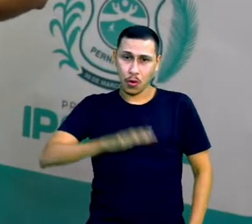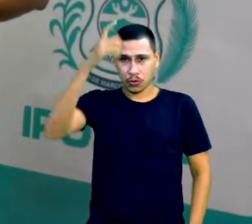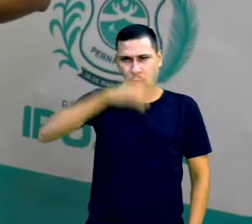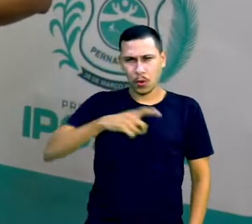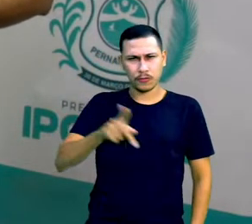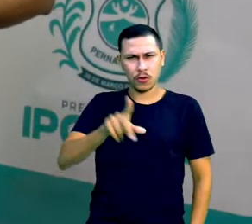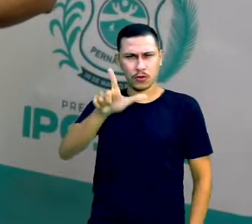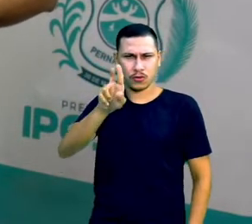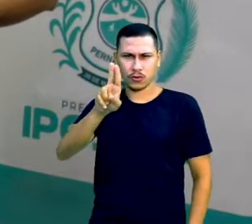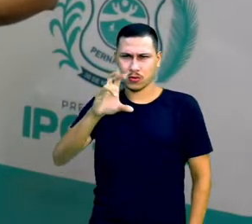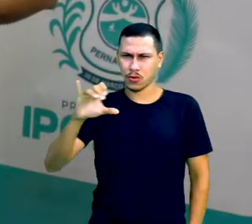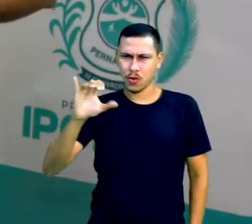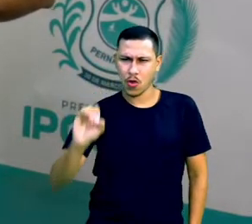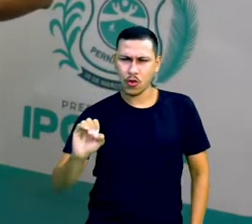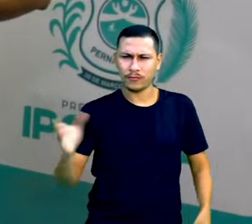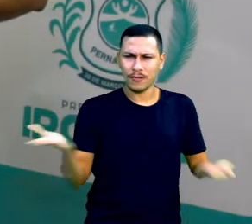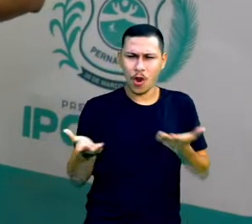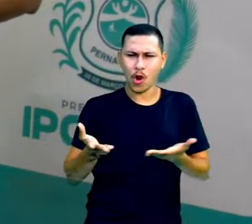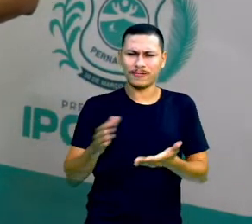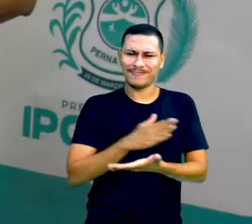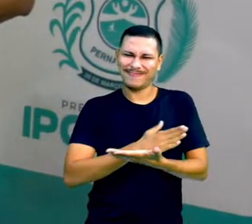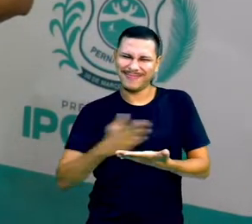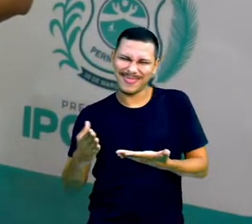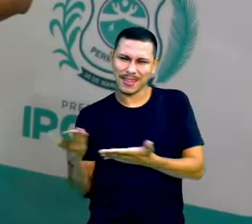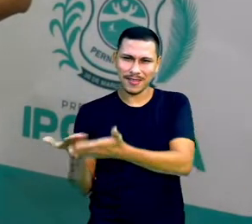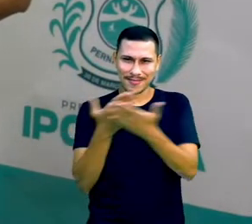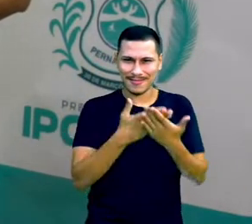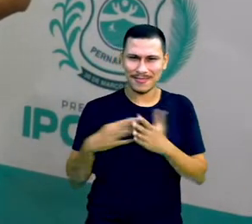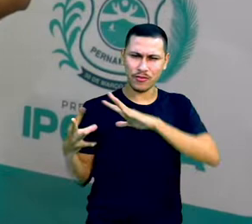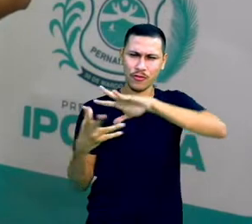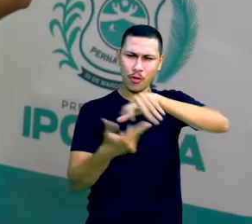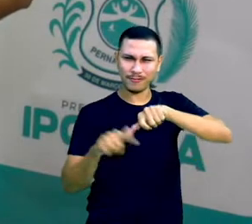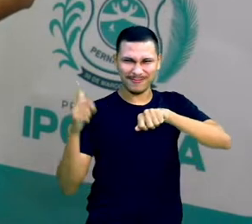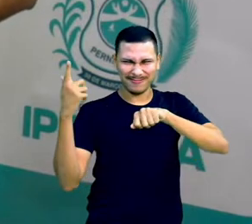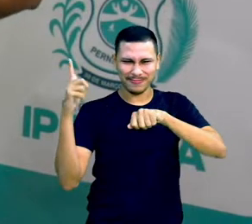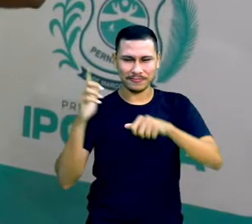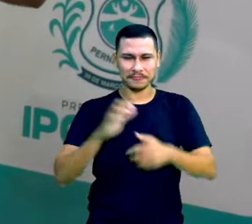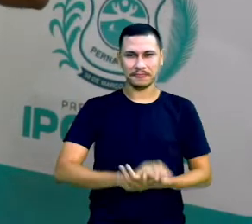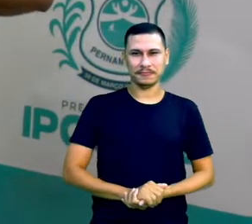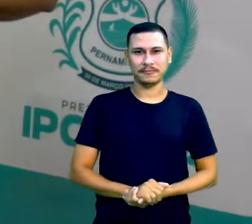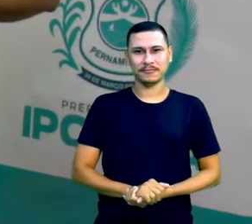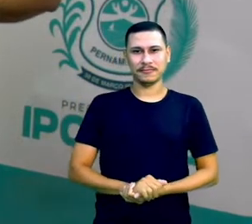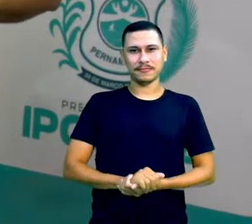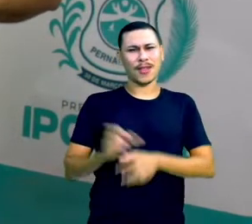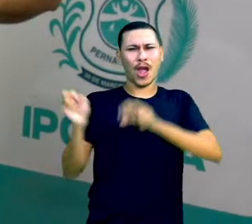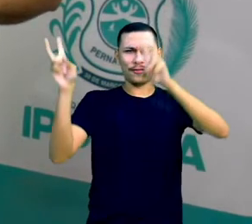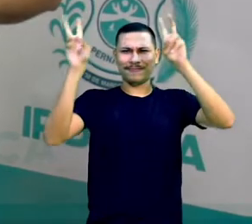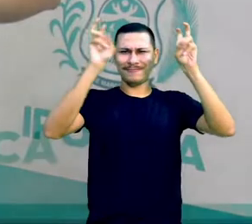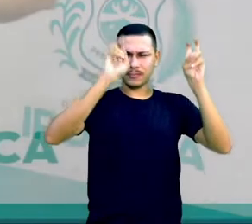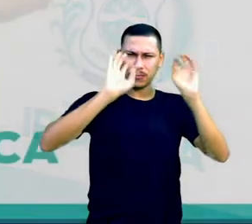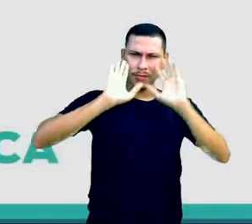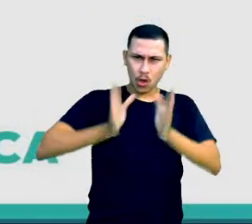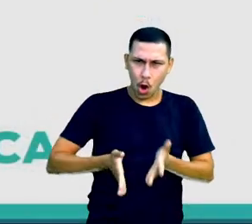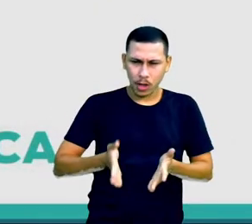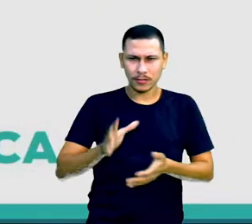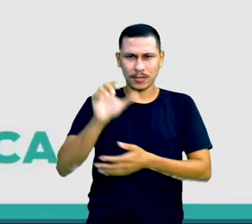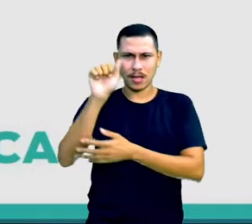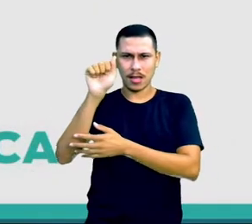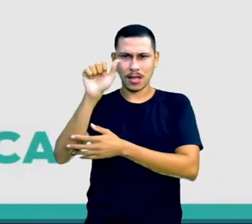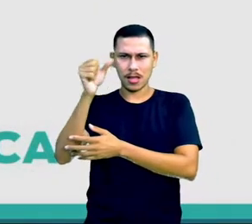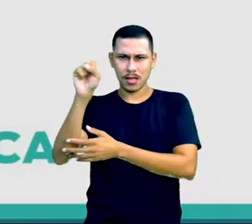professor Lúcio Neto e nós vamos começar agora a nossa aula de geografia. O nosso assunto de hoje é